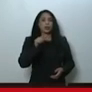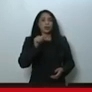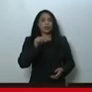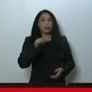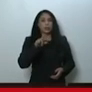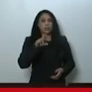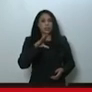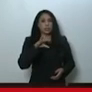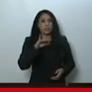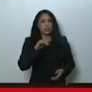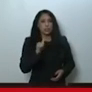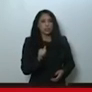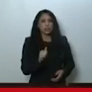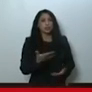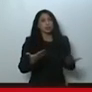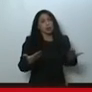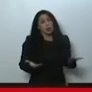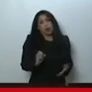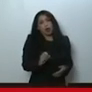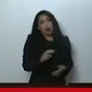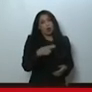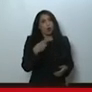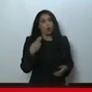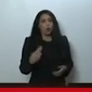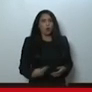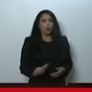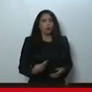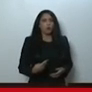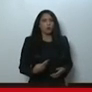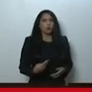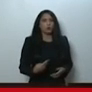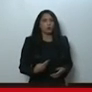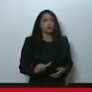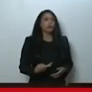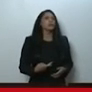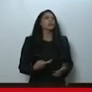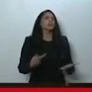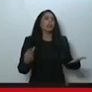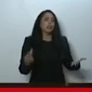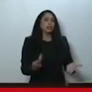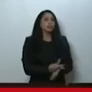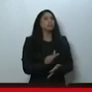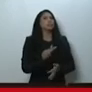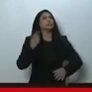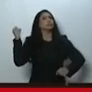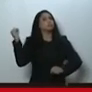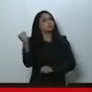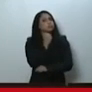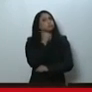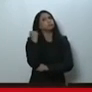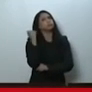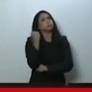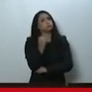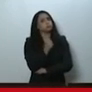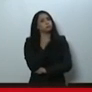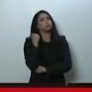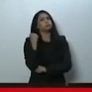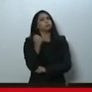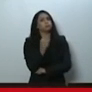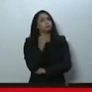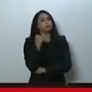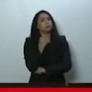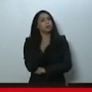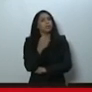e o nós estamos diante de fatos de uma gravidade cuja avaliação